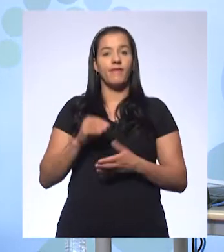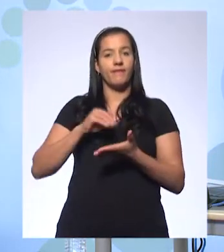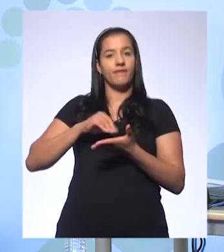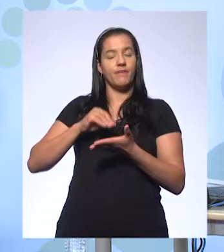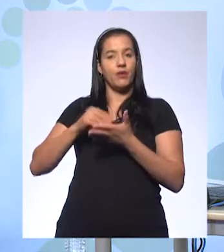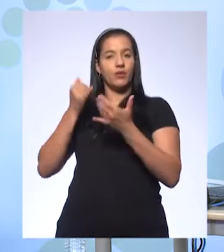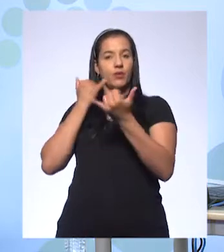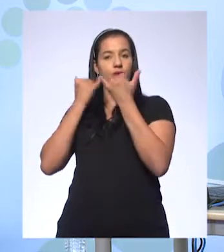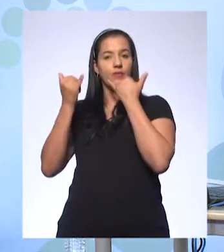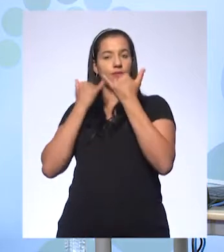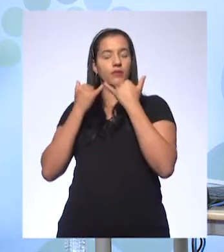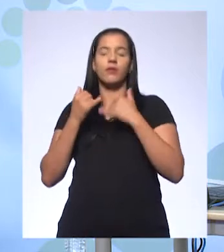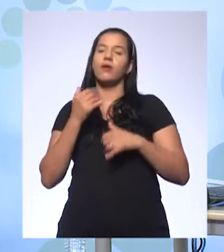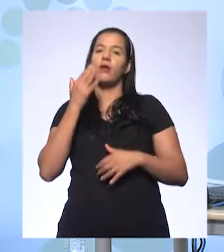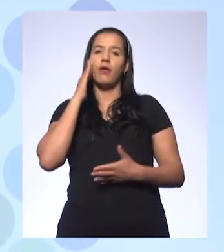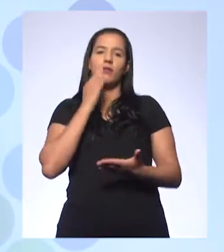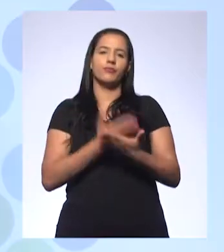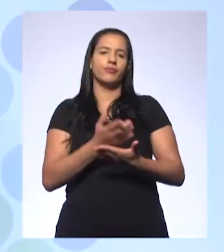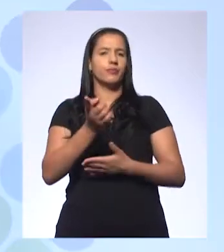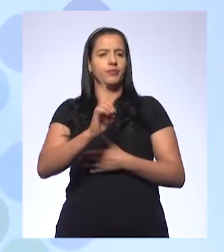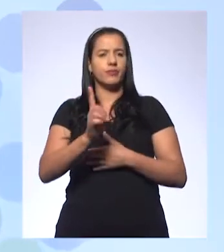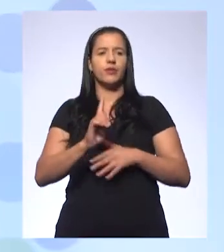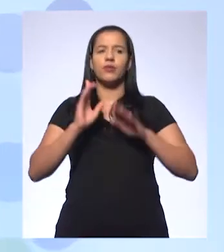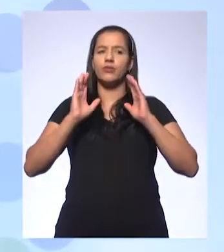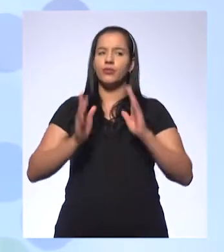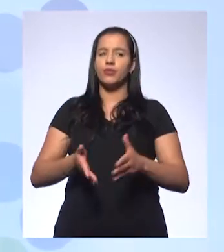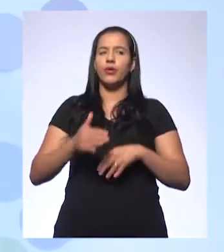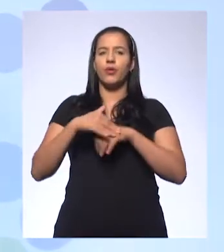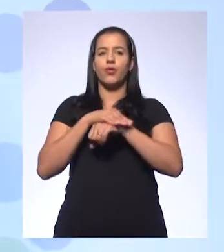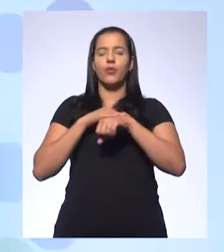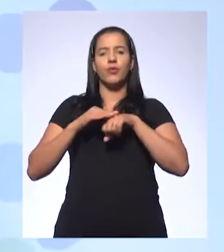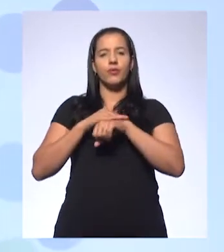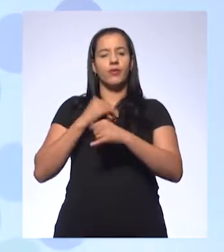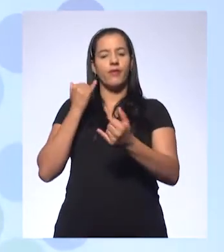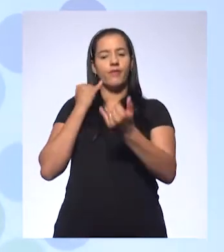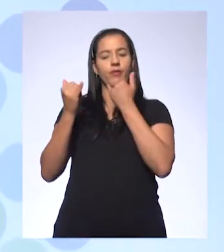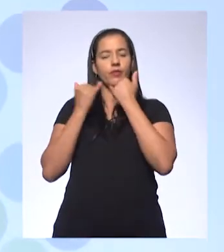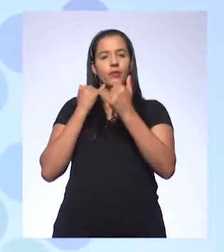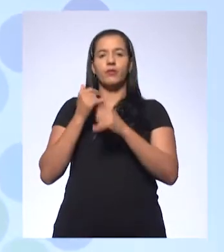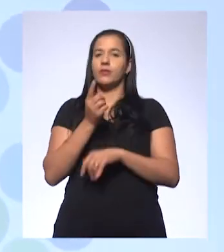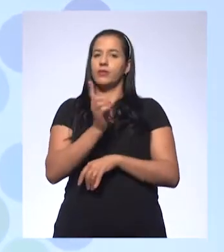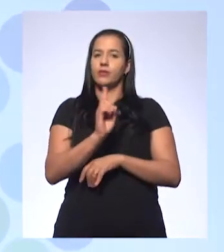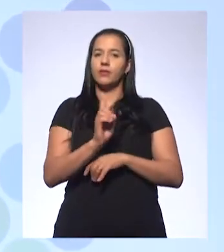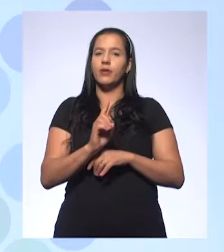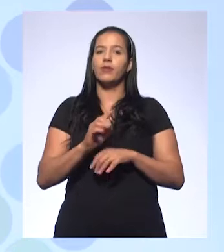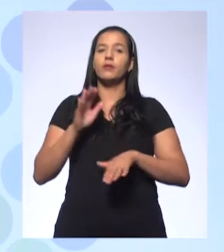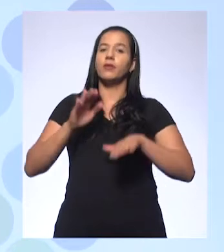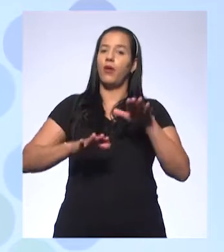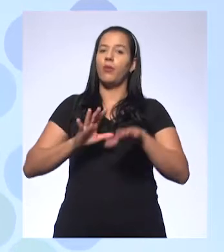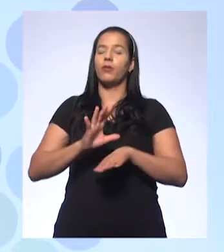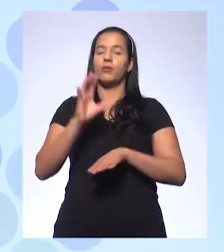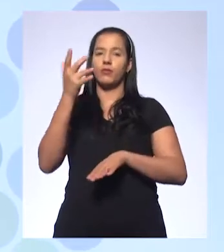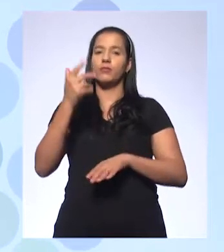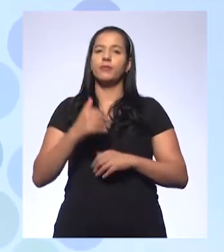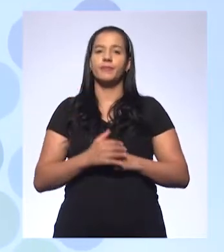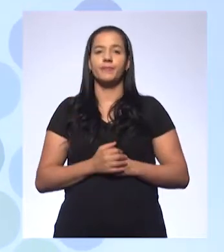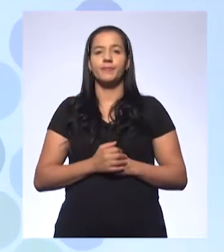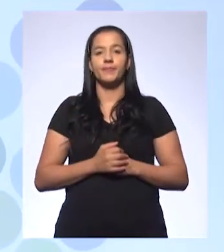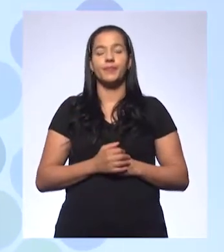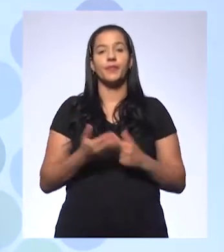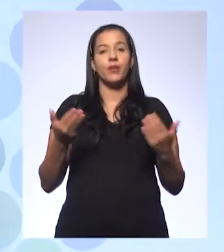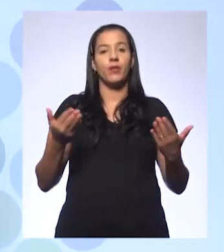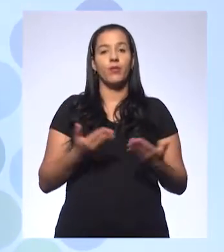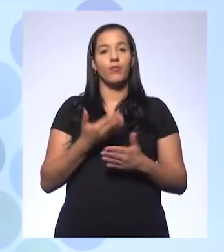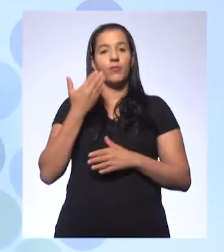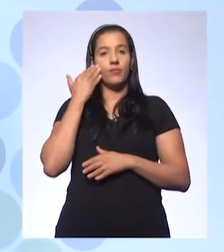Eu acredito que não. A gente já discutiu isso aqui. Né? A gente já discutiu. Falta de informação, eu acredito que não. Então alguma coisa está acontecendo. Vamos entender rapidinho